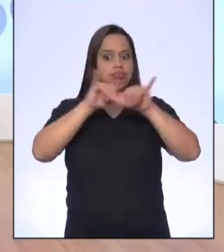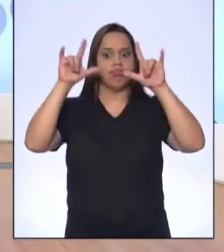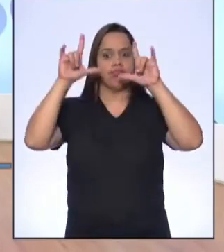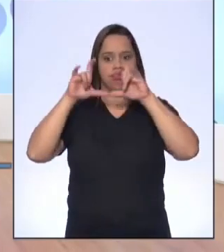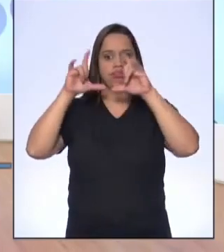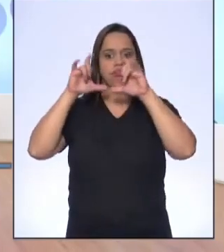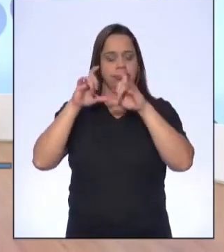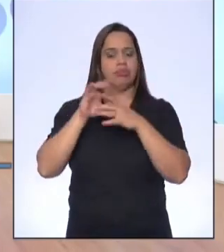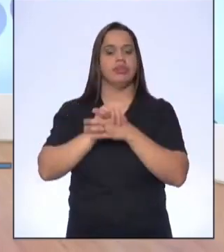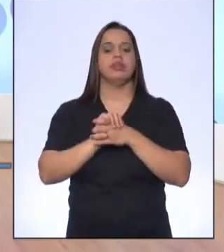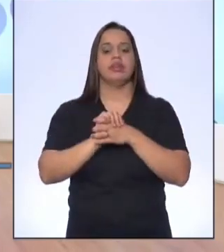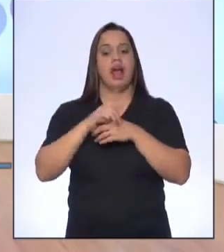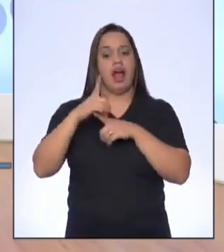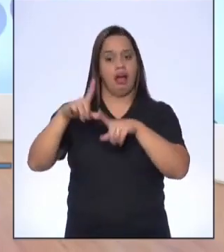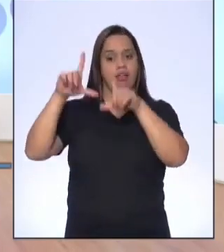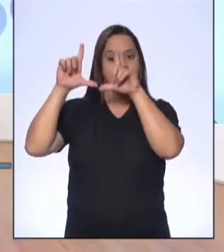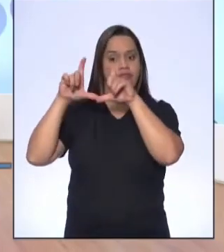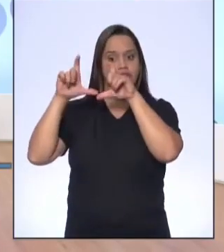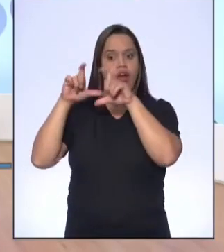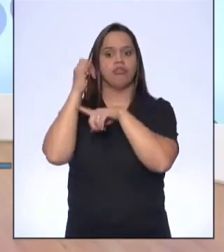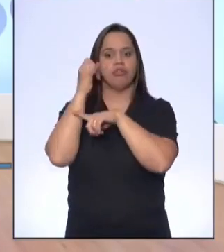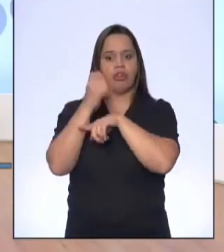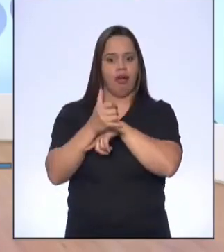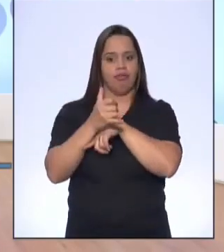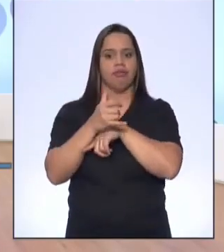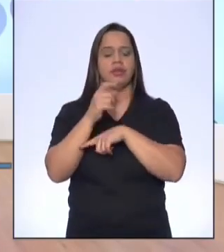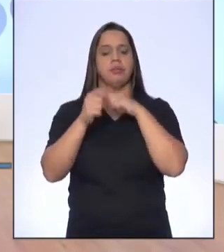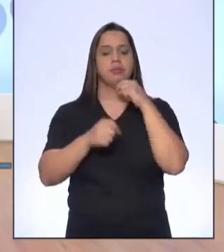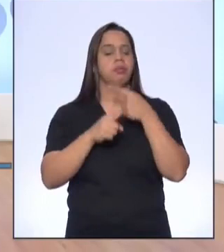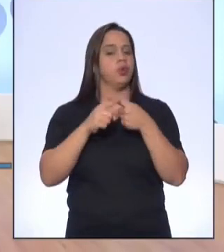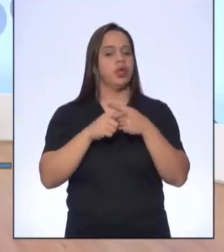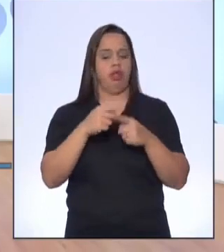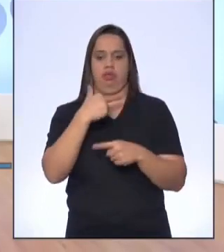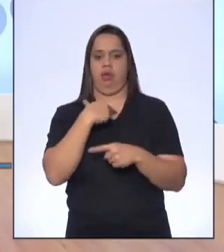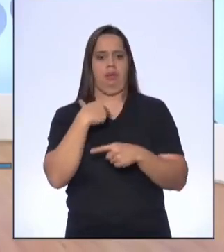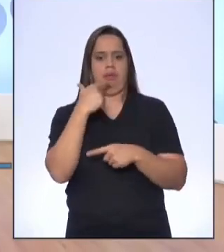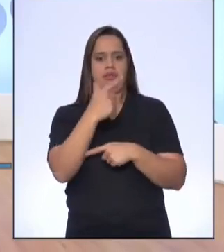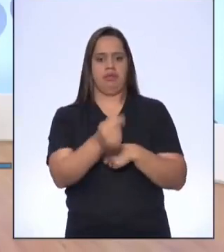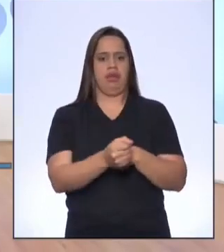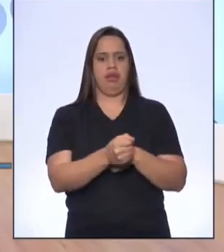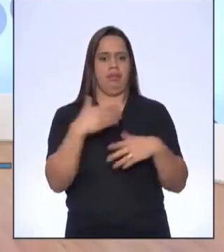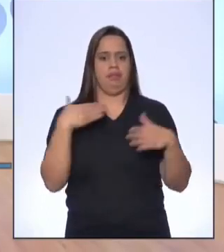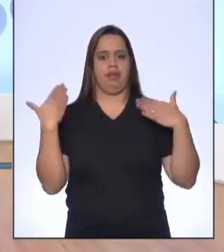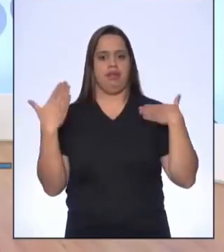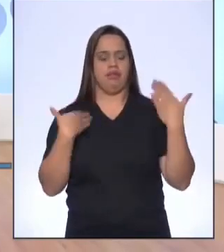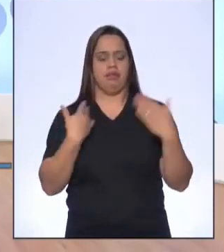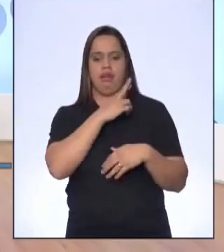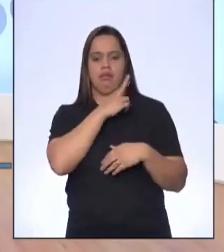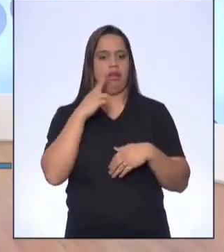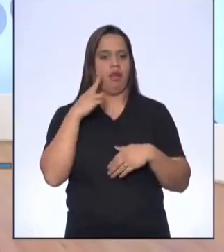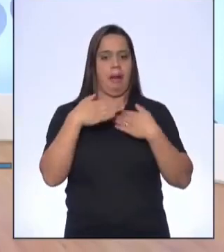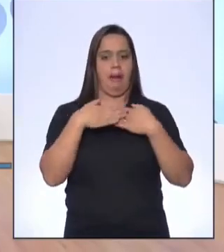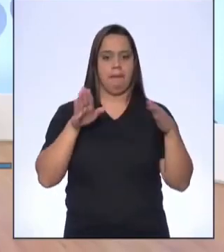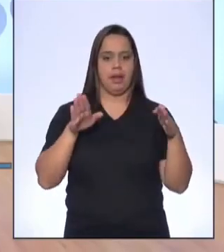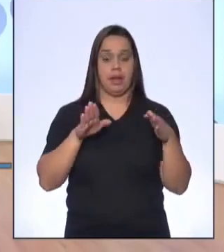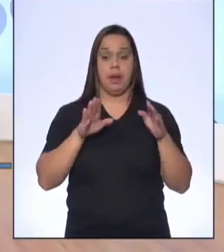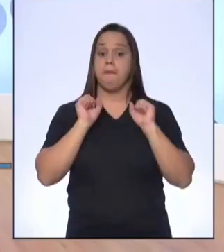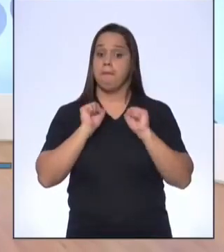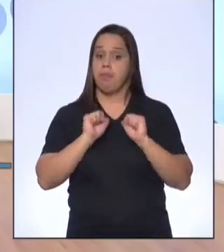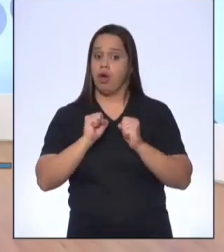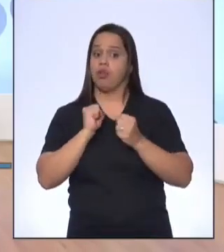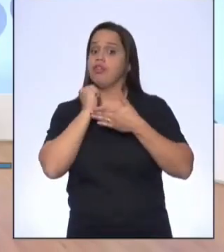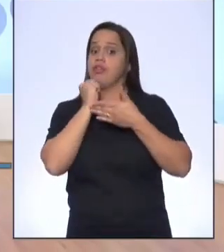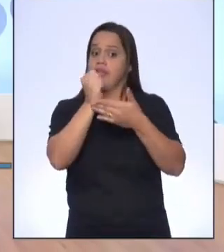mesmo. perfeito. A própria foto já diz, porque na verdade você não pode sair, os restaurantes não podem abrir, imagina. Podem entregar delivery, né,